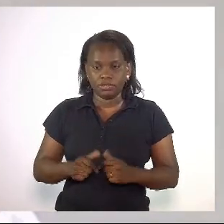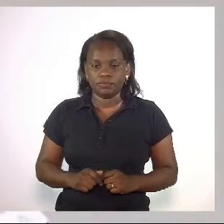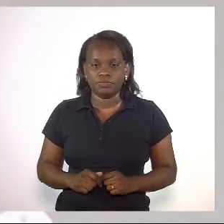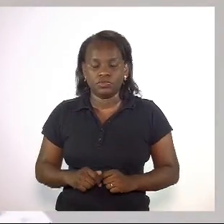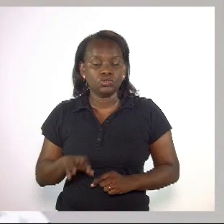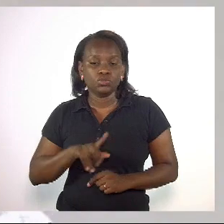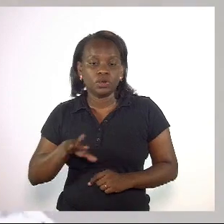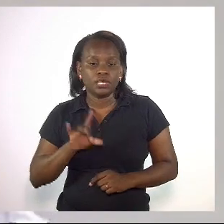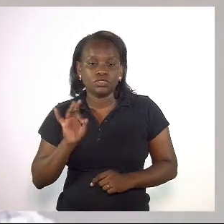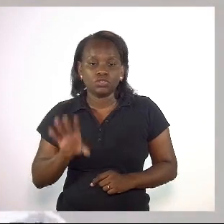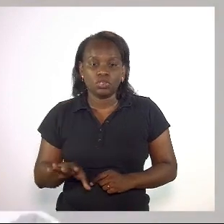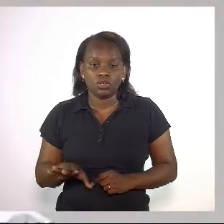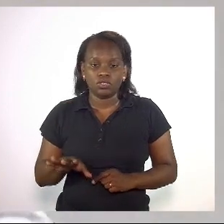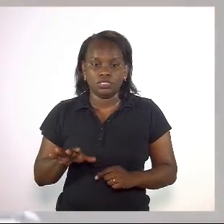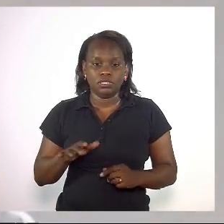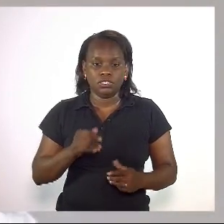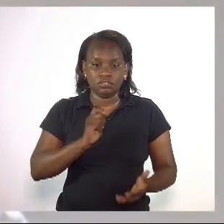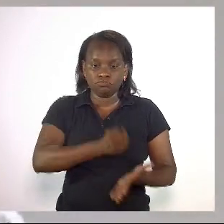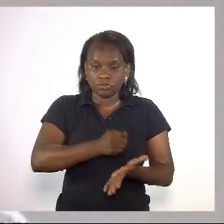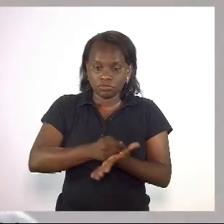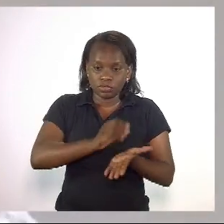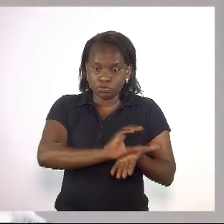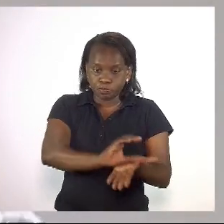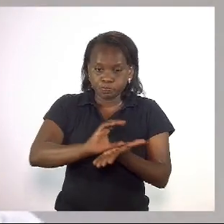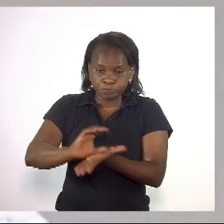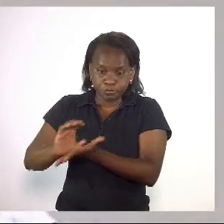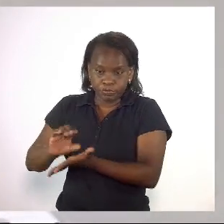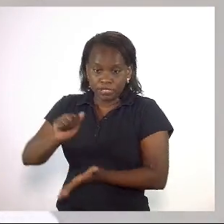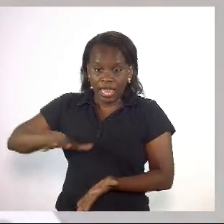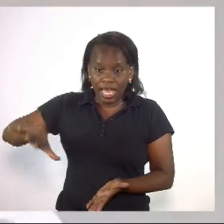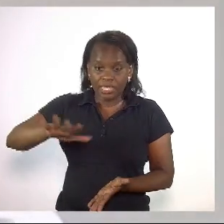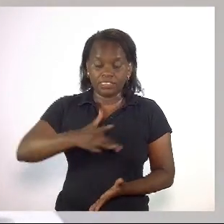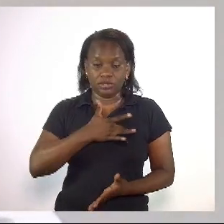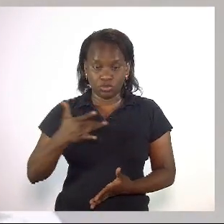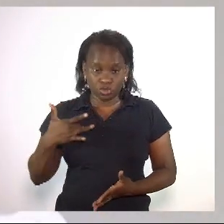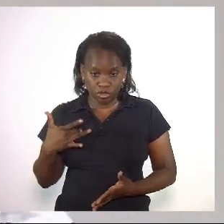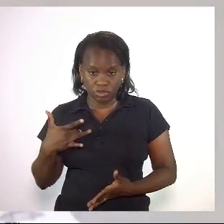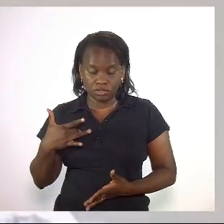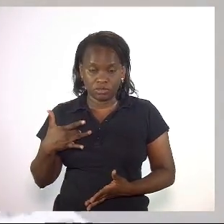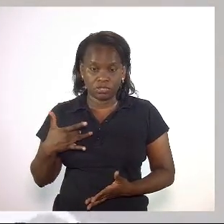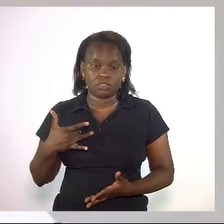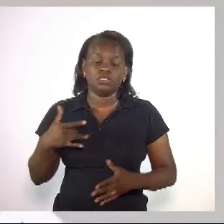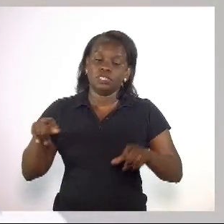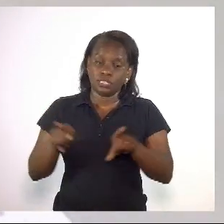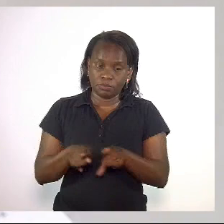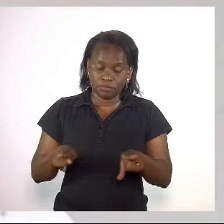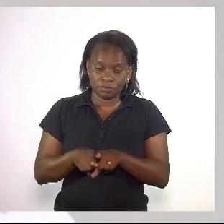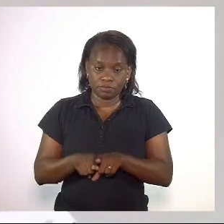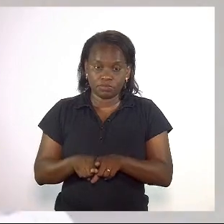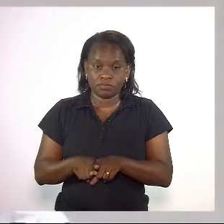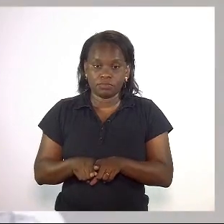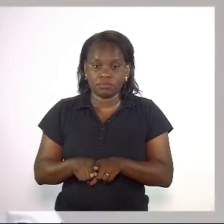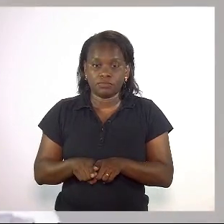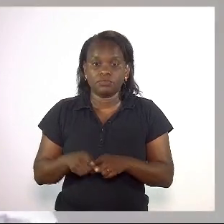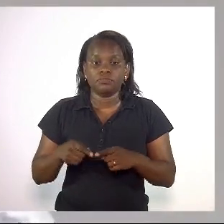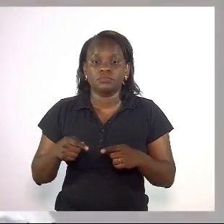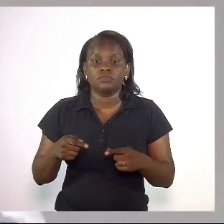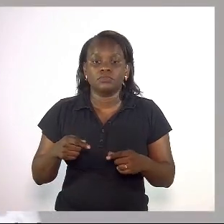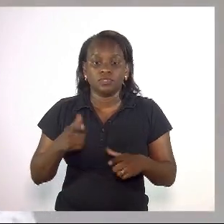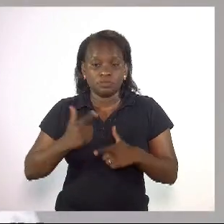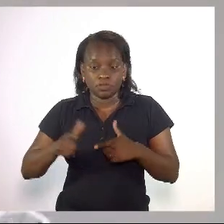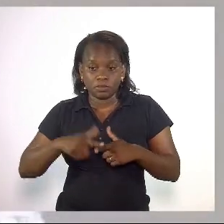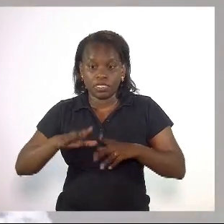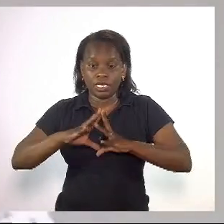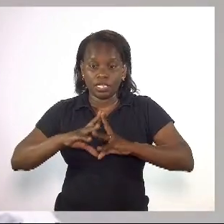Não apenas destinando os recursos para a área de saúde, assim como estamos